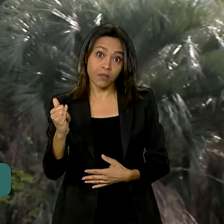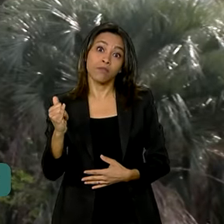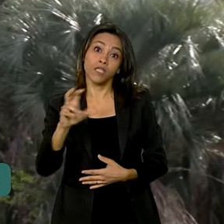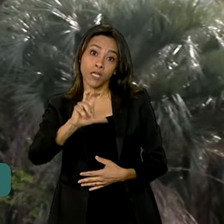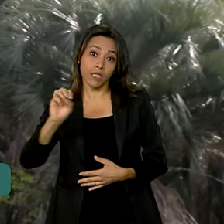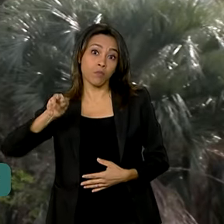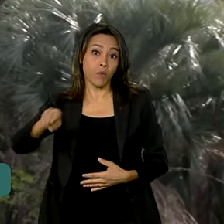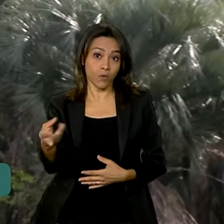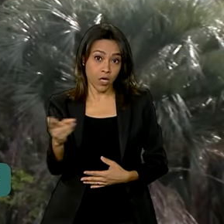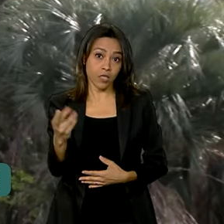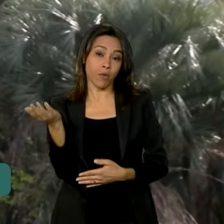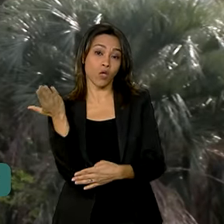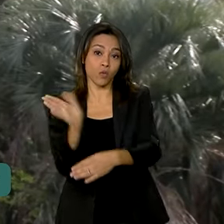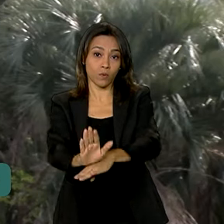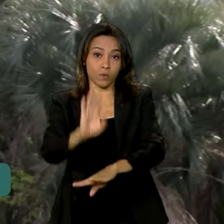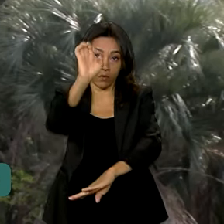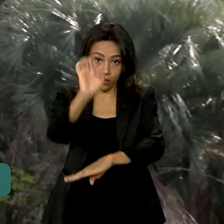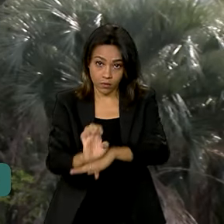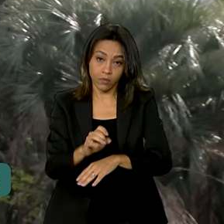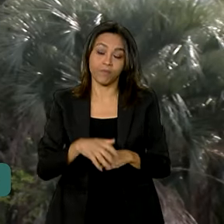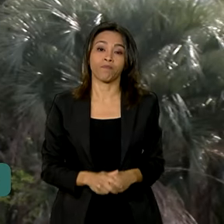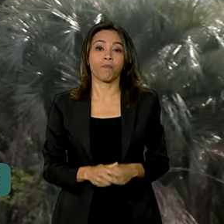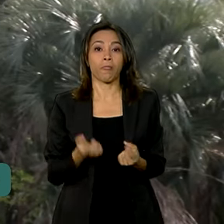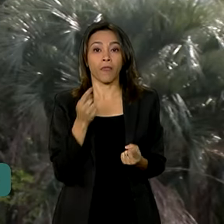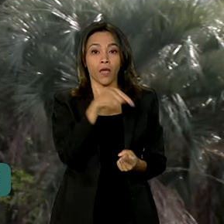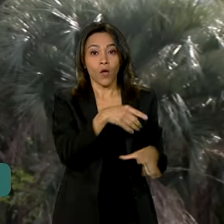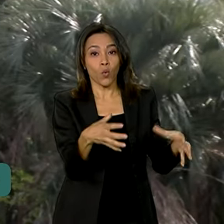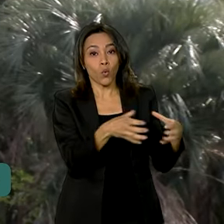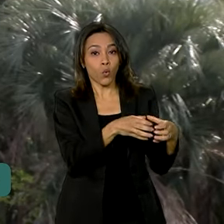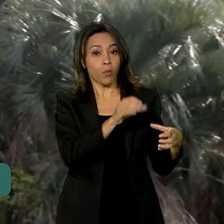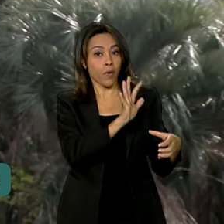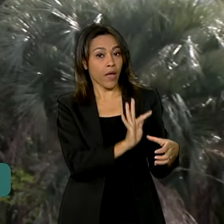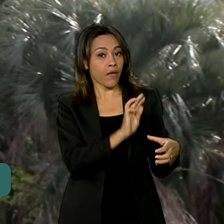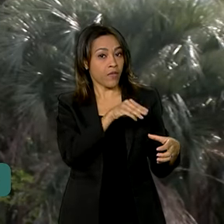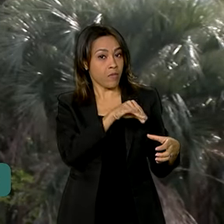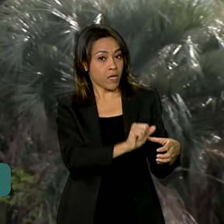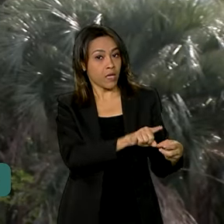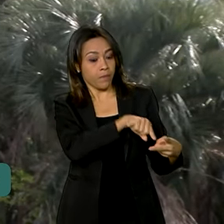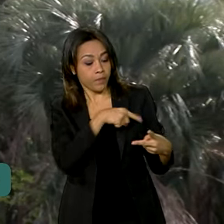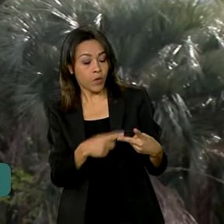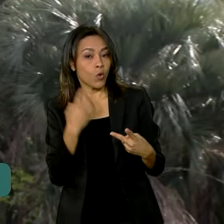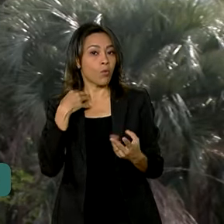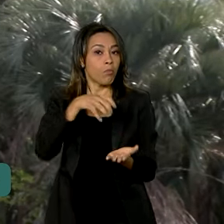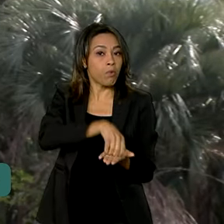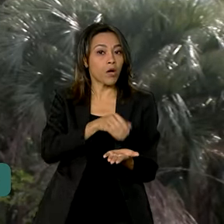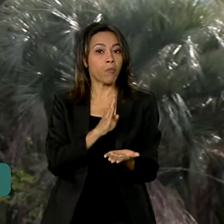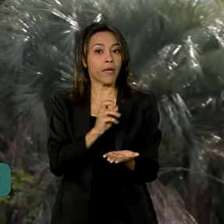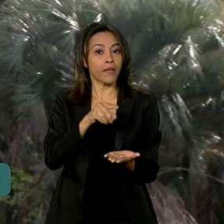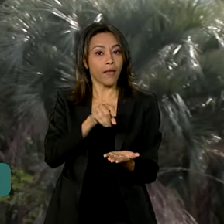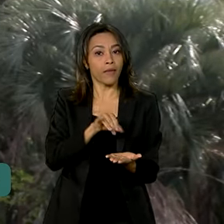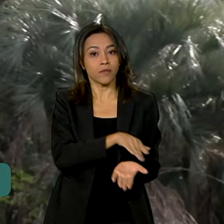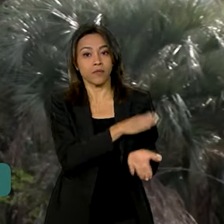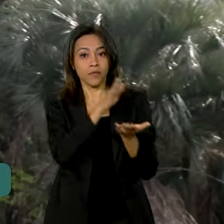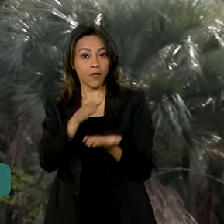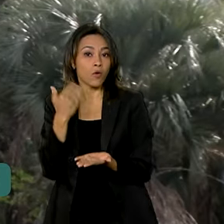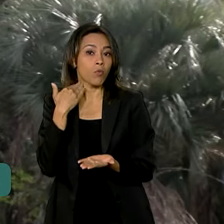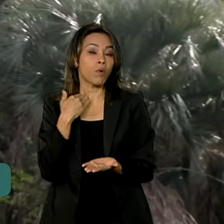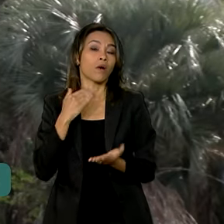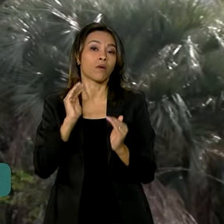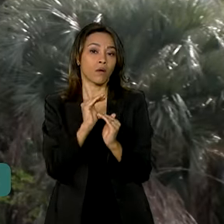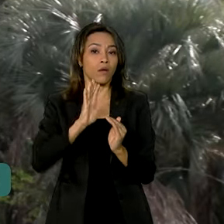para a reconstrução do estado. Além do Banco de Desenvolvimento, o BNDES, o Banco do Brasil e o